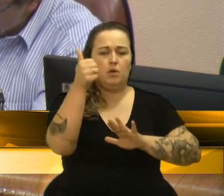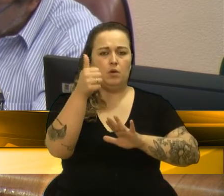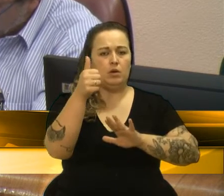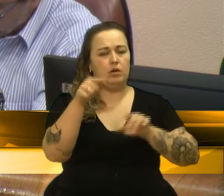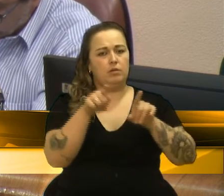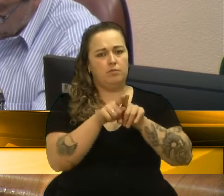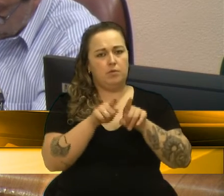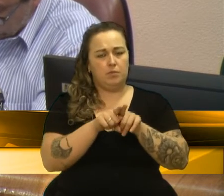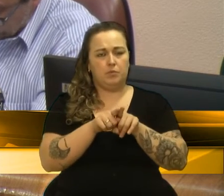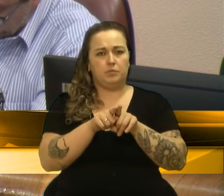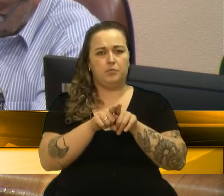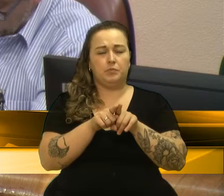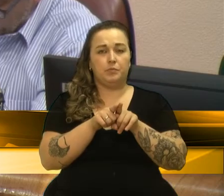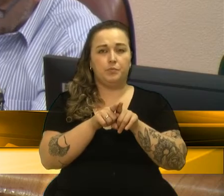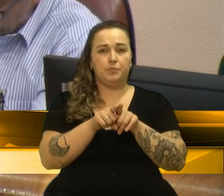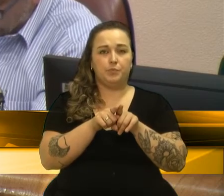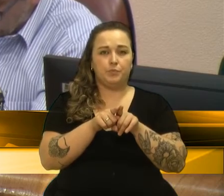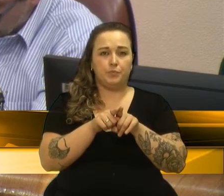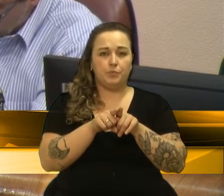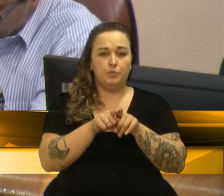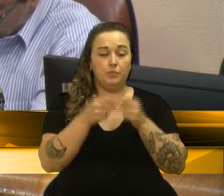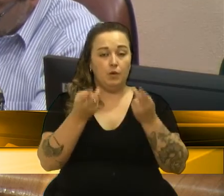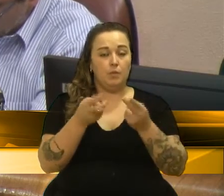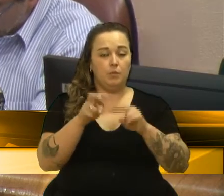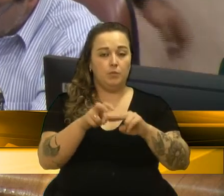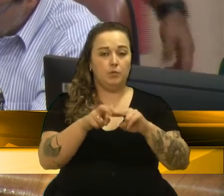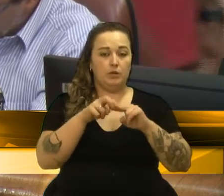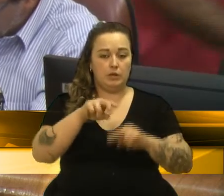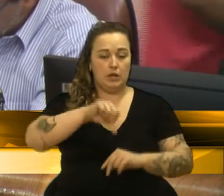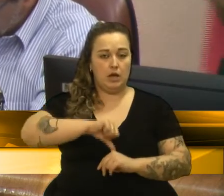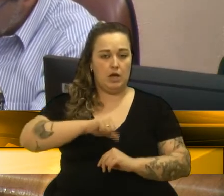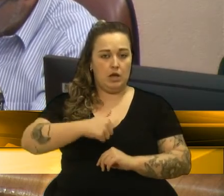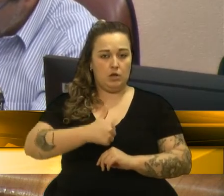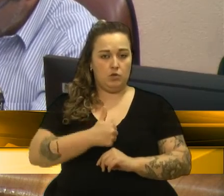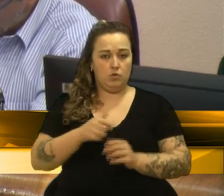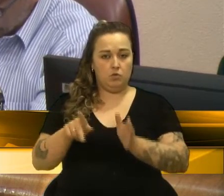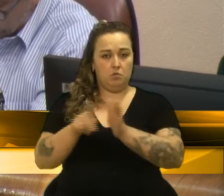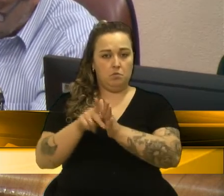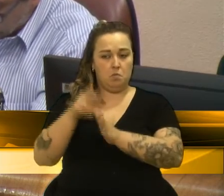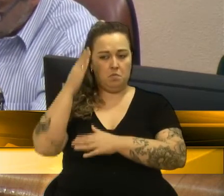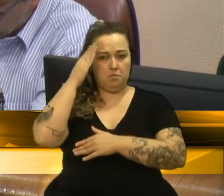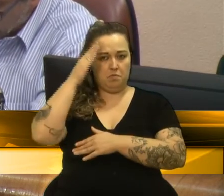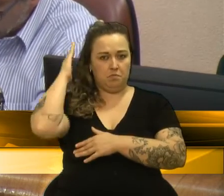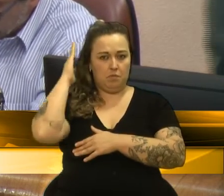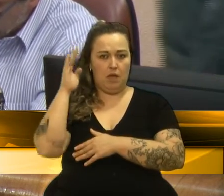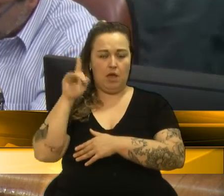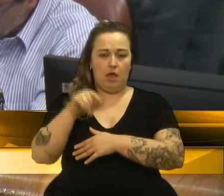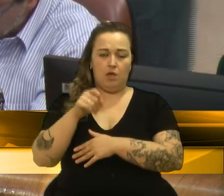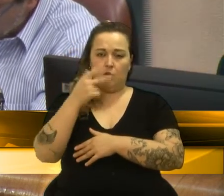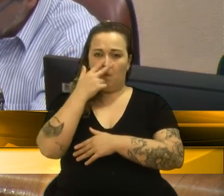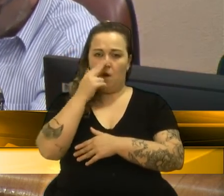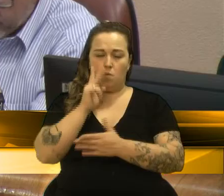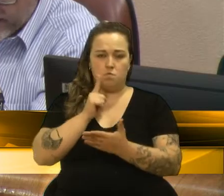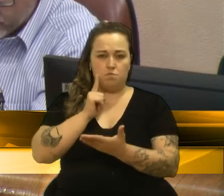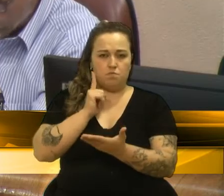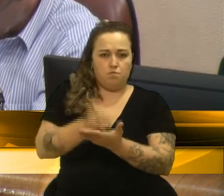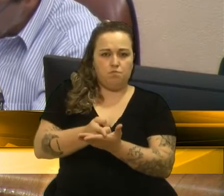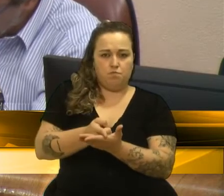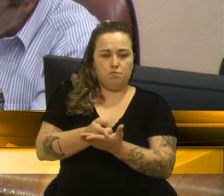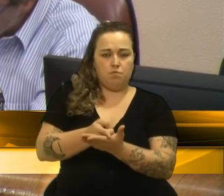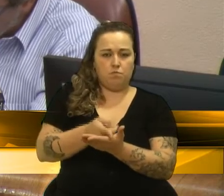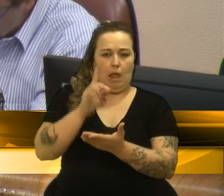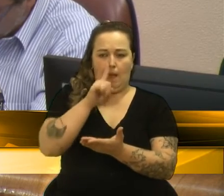notoriamente estigmatizadas. De fato, sua atitude é considerada abre aspas, autoritarismo